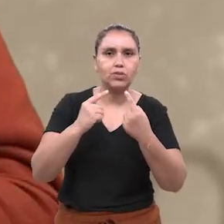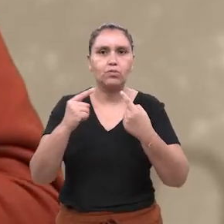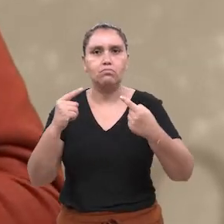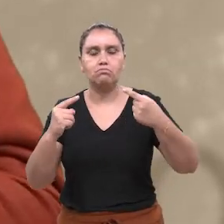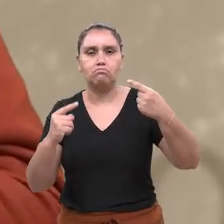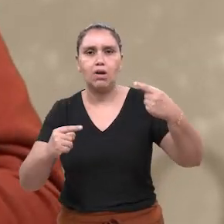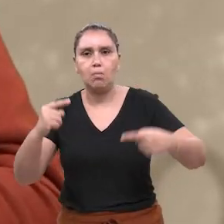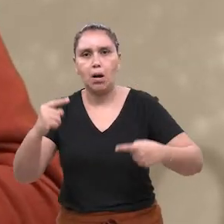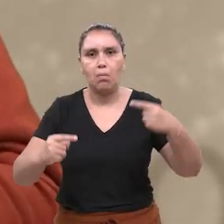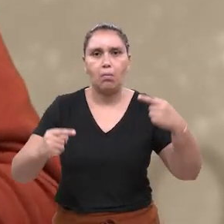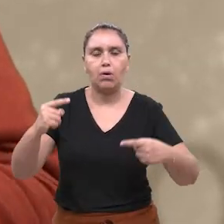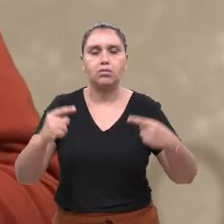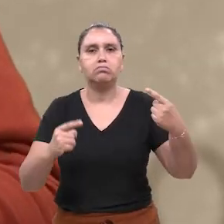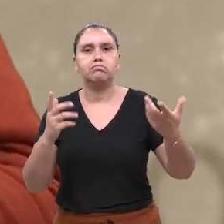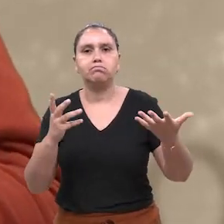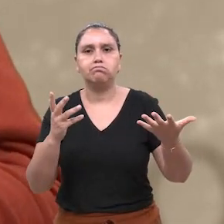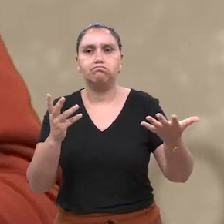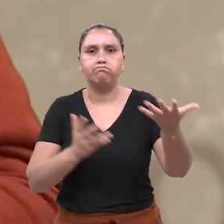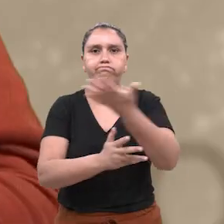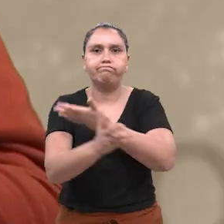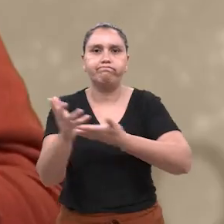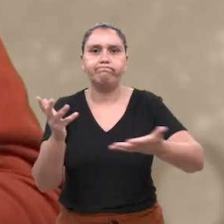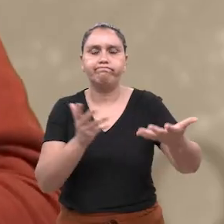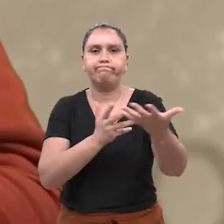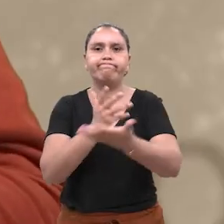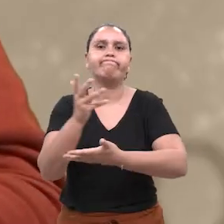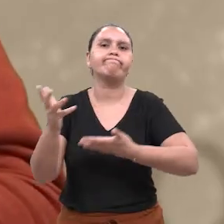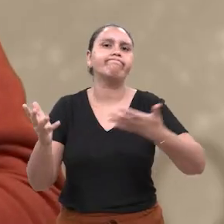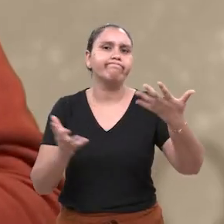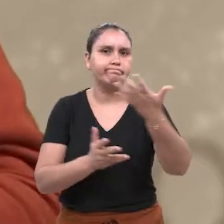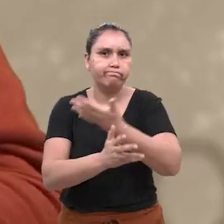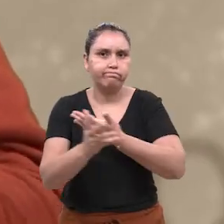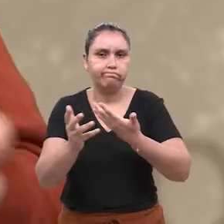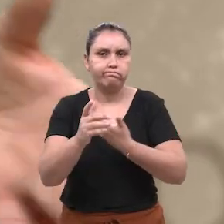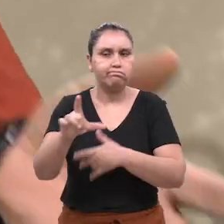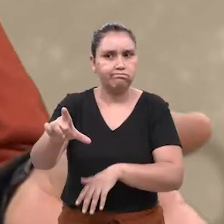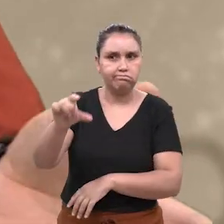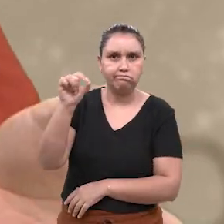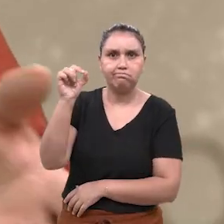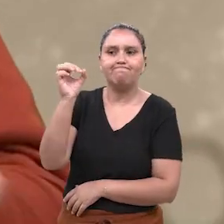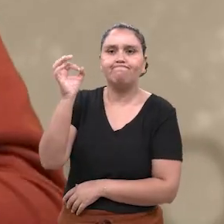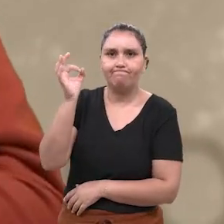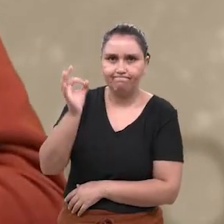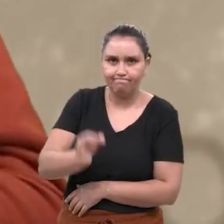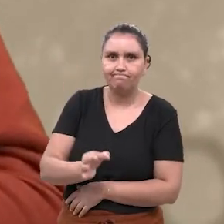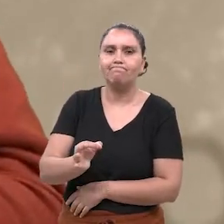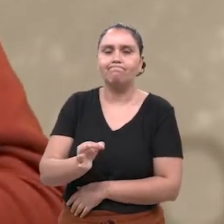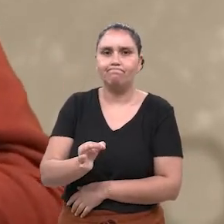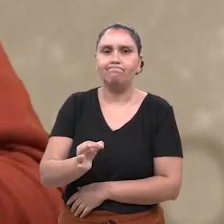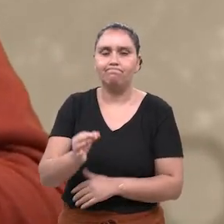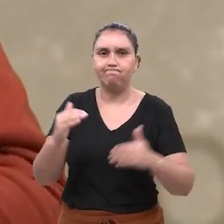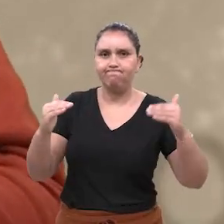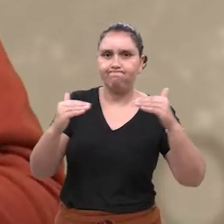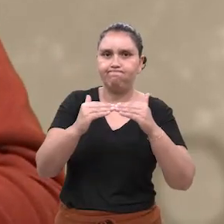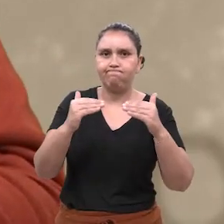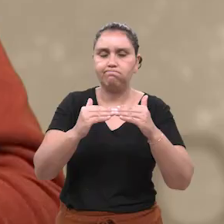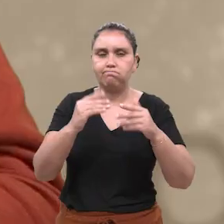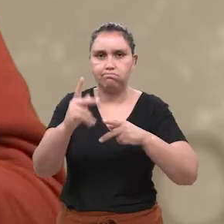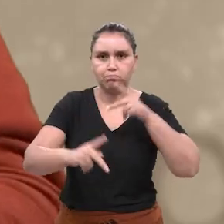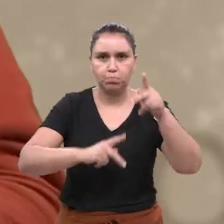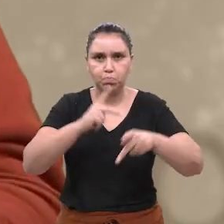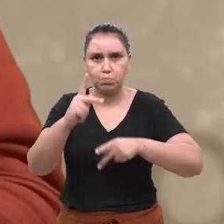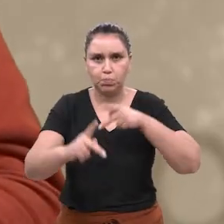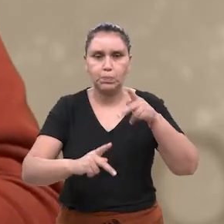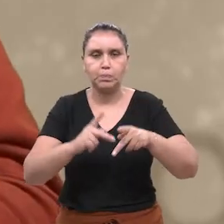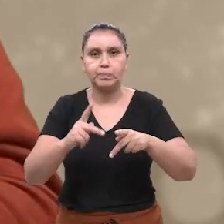então a mesma linguagem, para tentarmos tomar as decisões juntos para que se entendesse